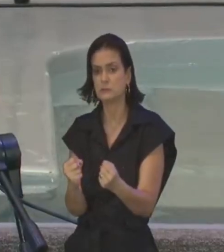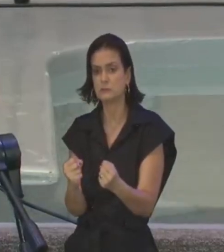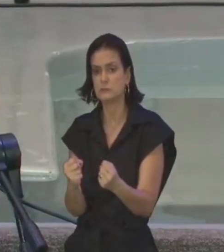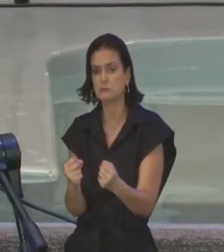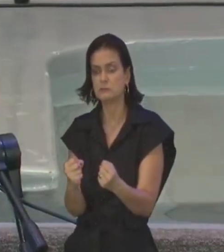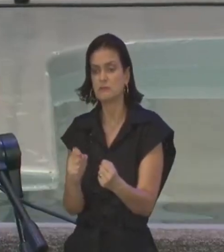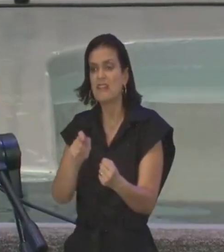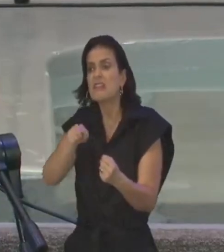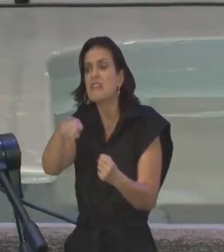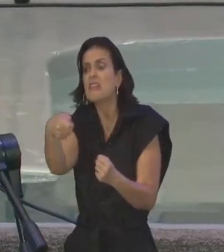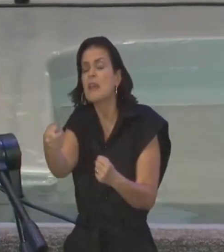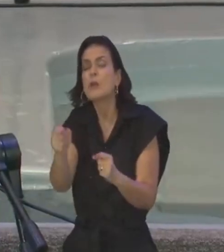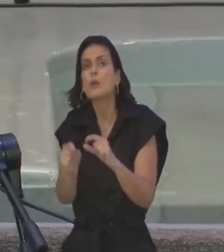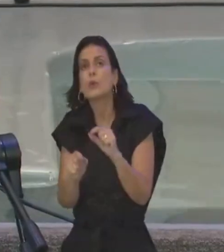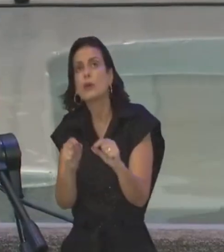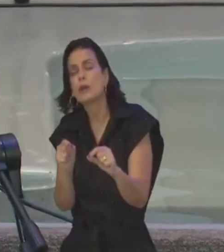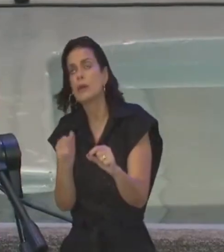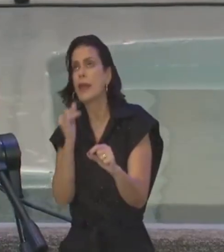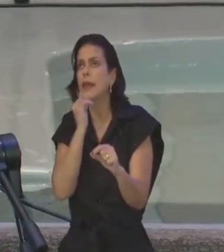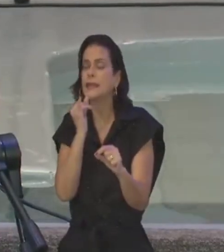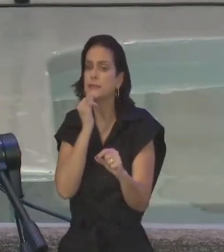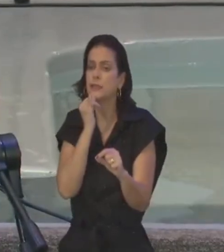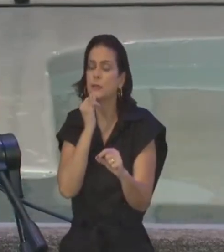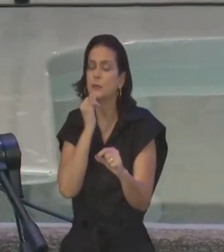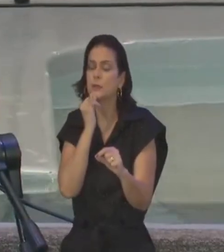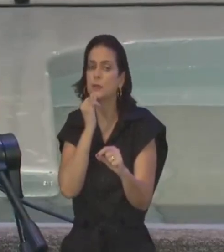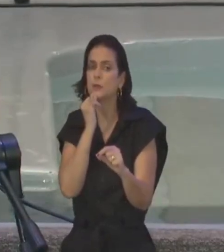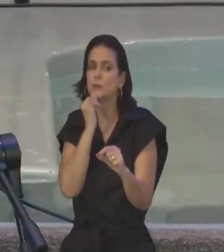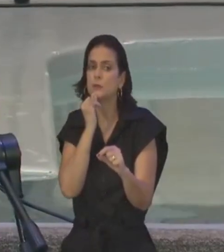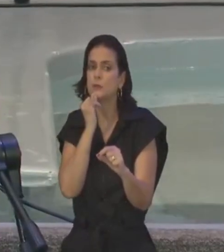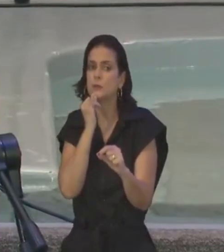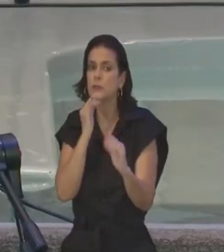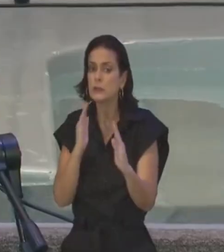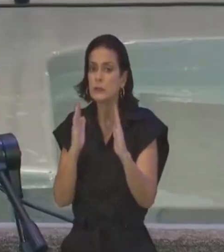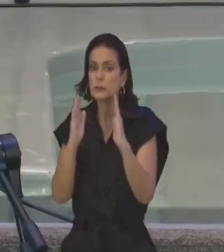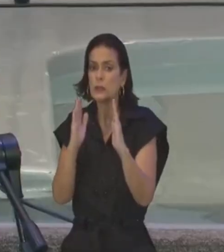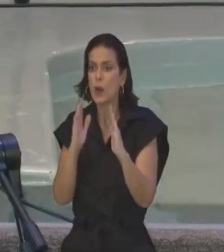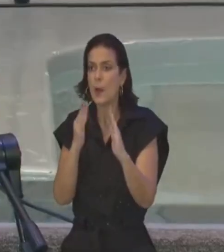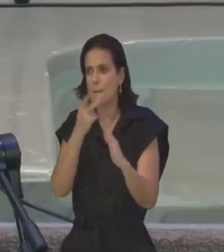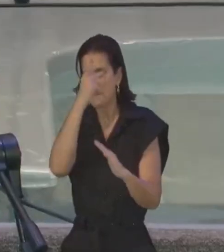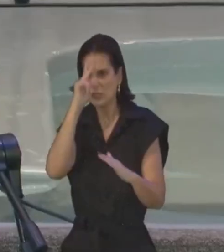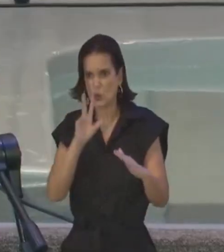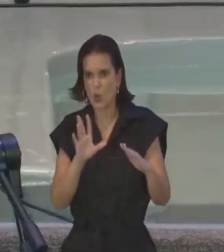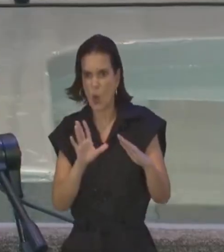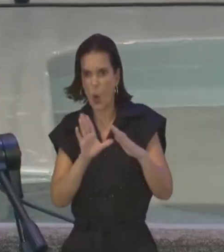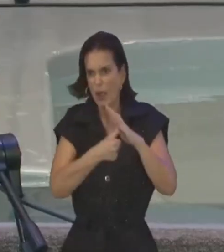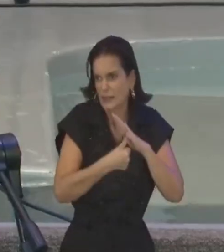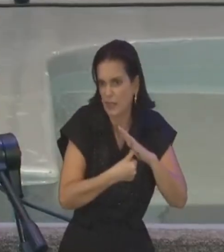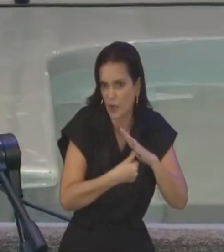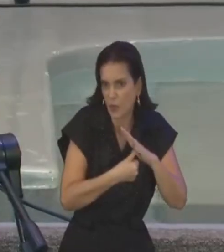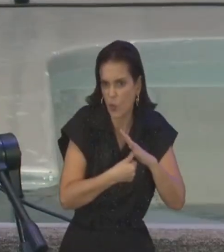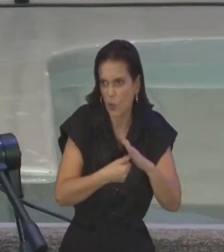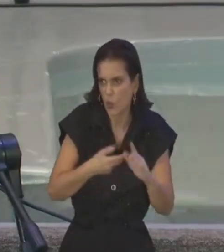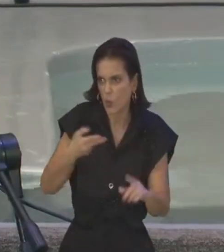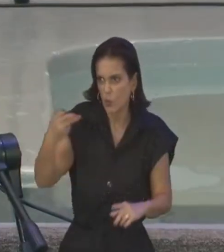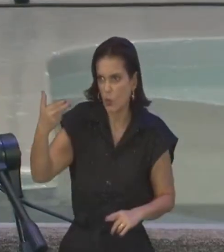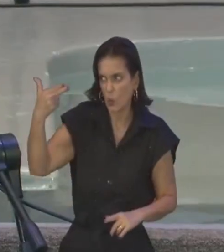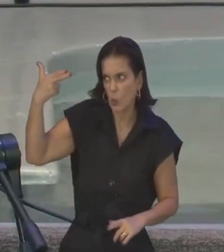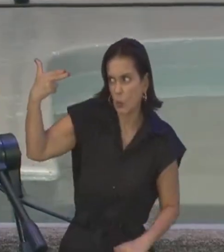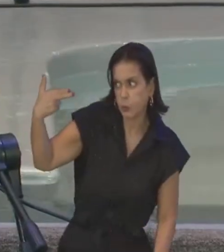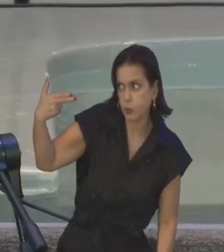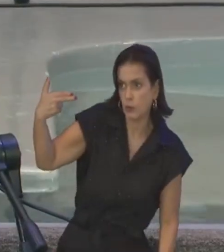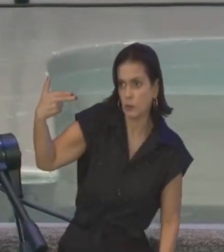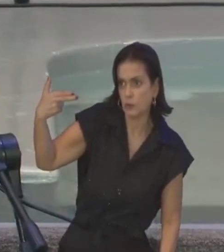por exemplo, quando você está diante de um ladrão que está com uma arma apontada na sua